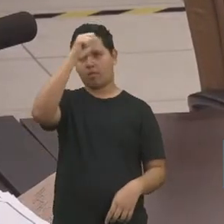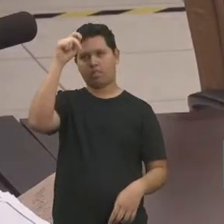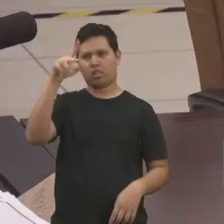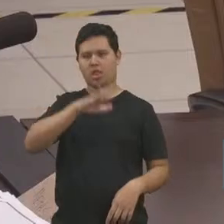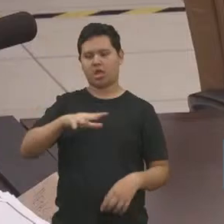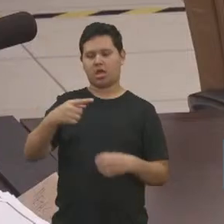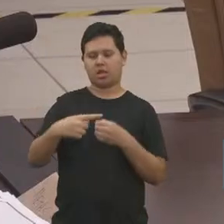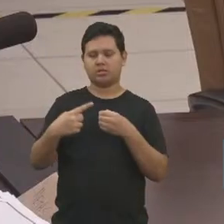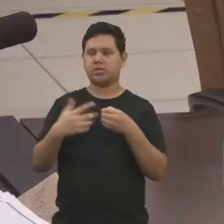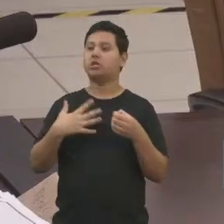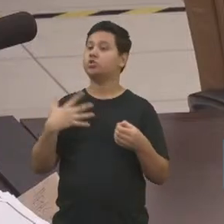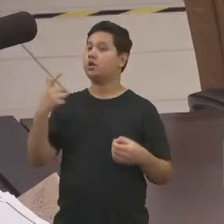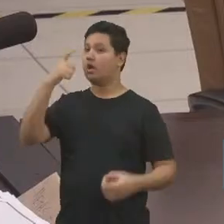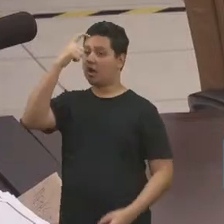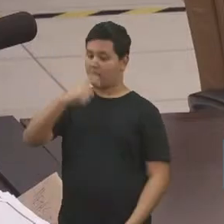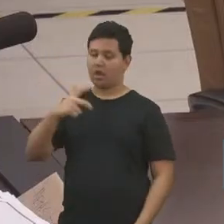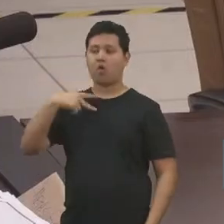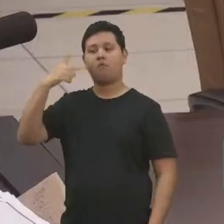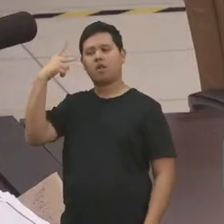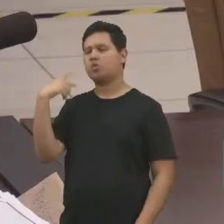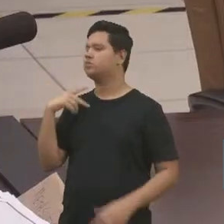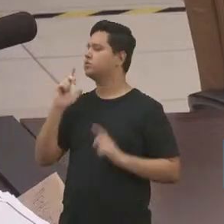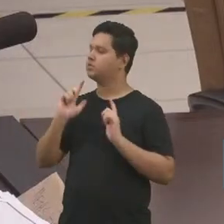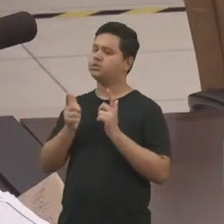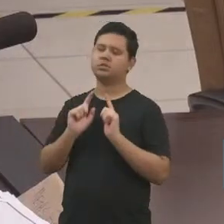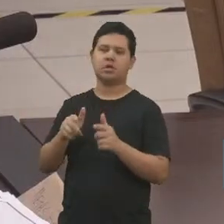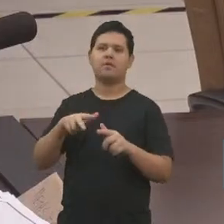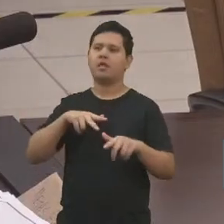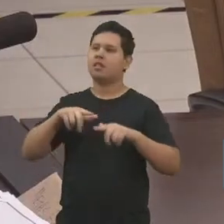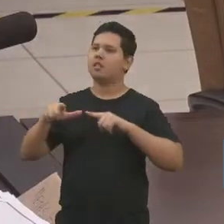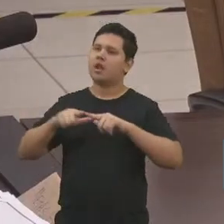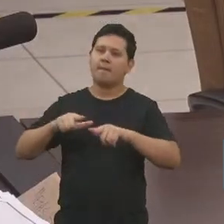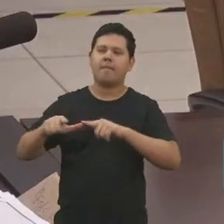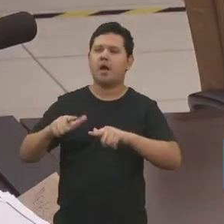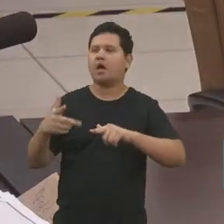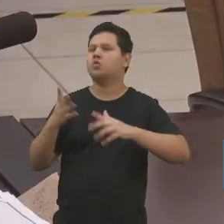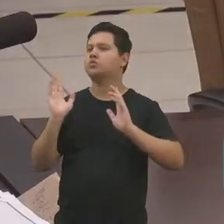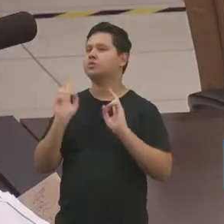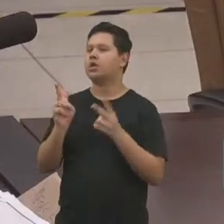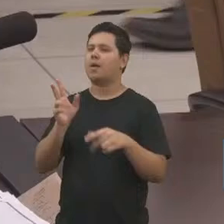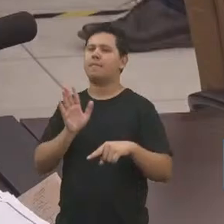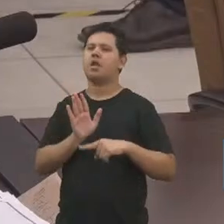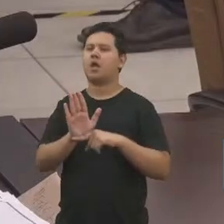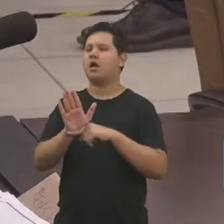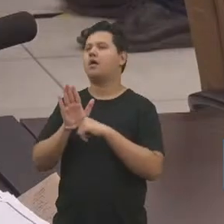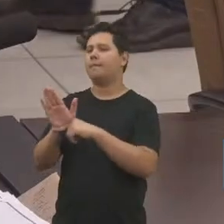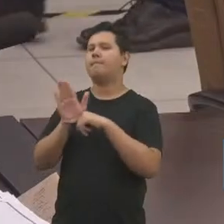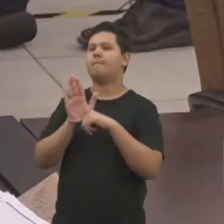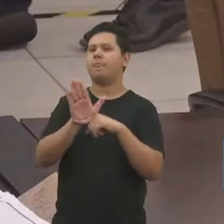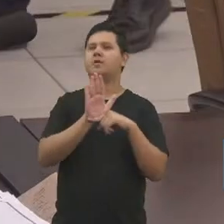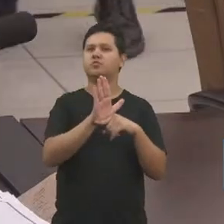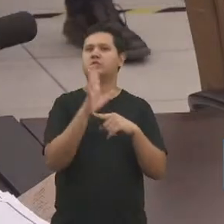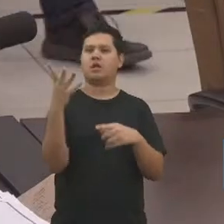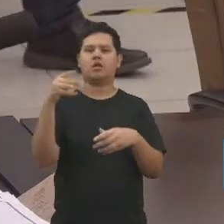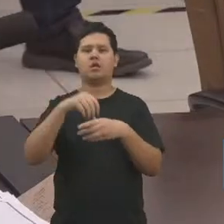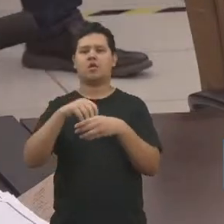da melhor maneira possível, sempre buscando contribuir, Guilherme, sempre buscando